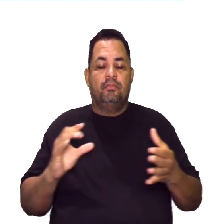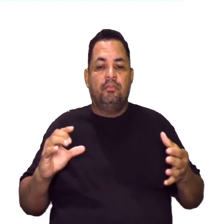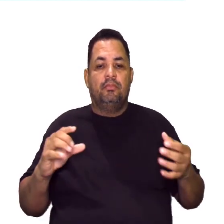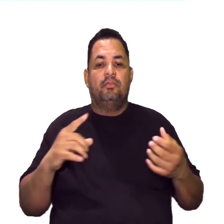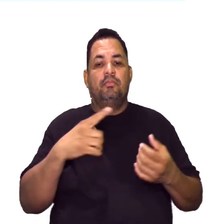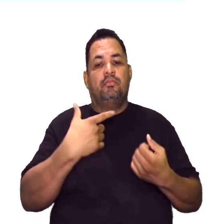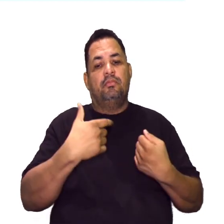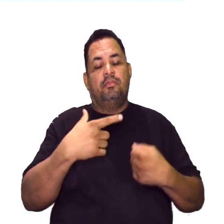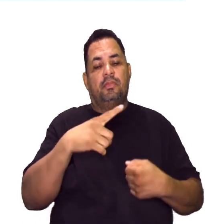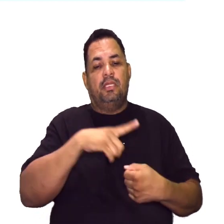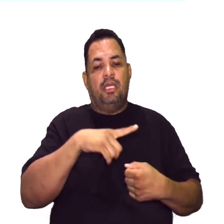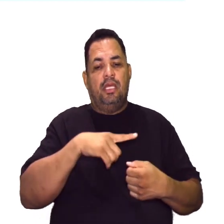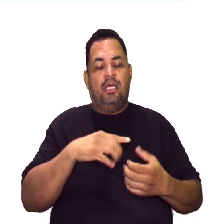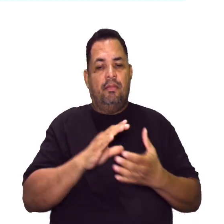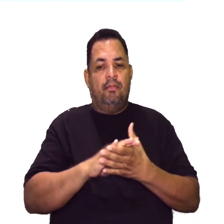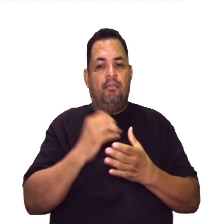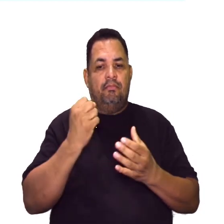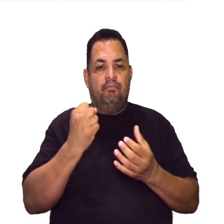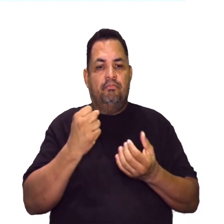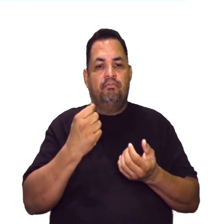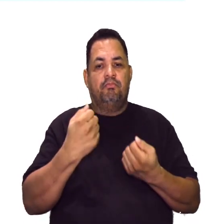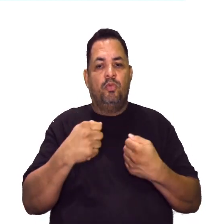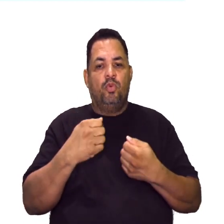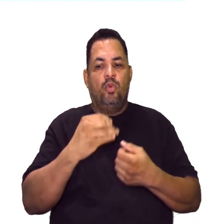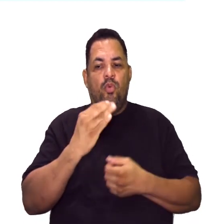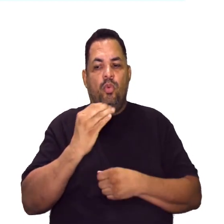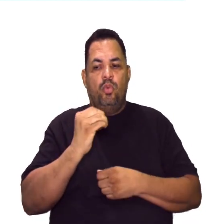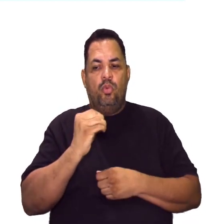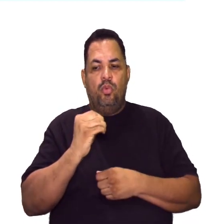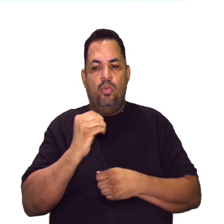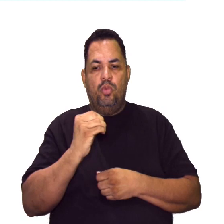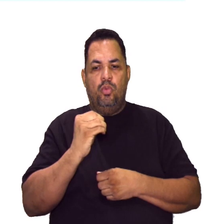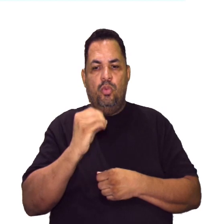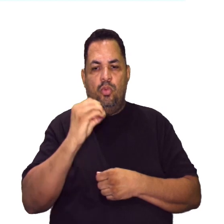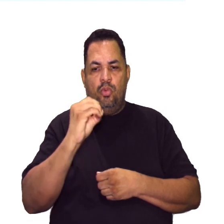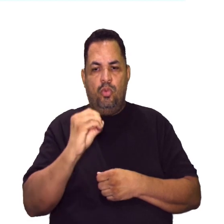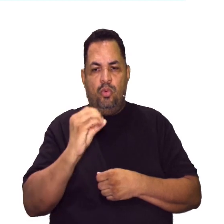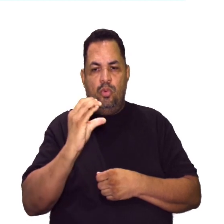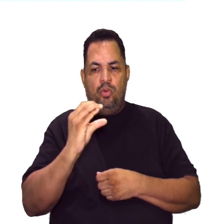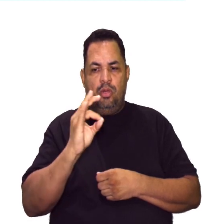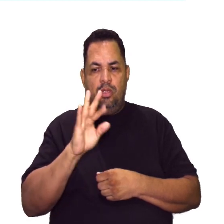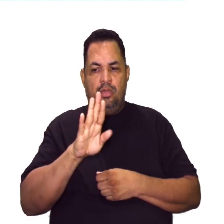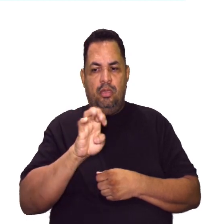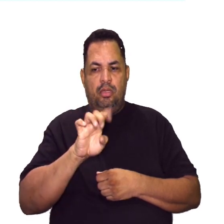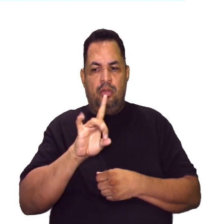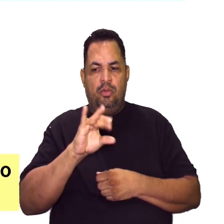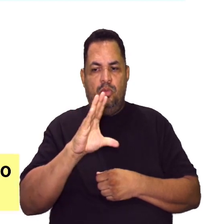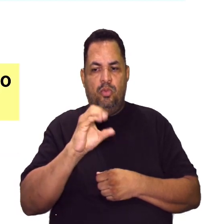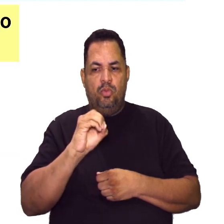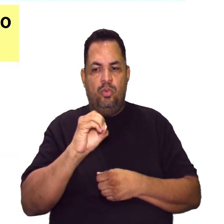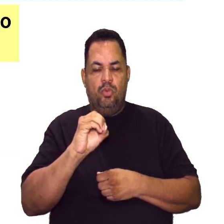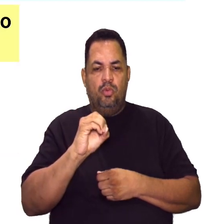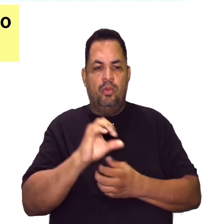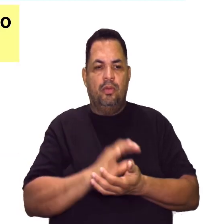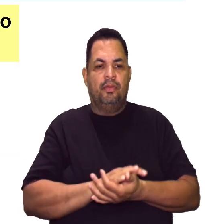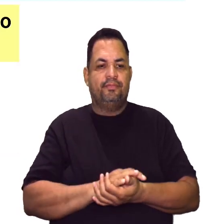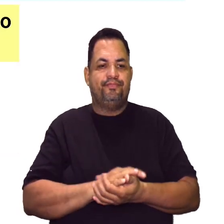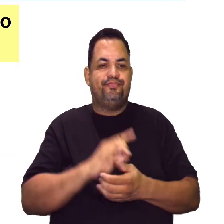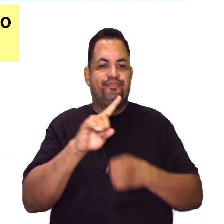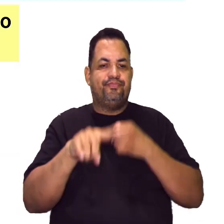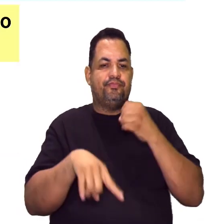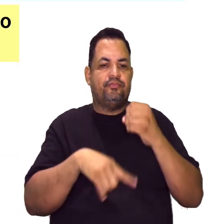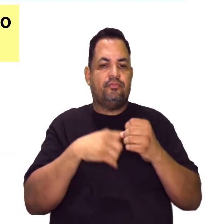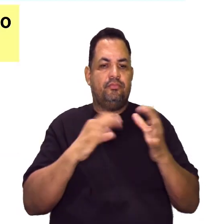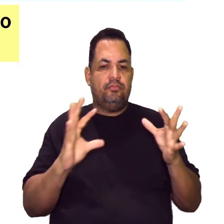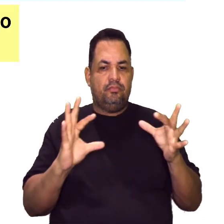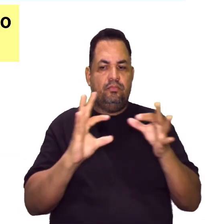o octeto do átomo, não é isso? E os que não participam da ligação, os não ligantes. O átomo